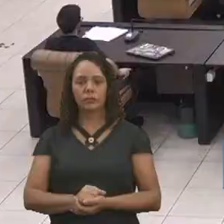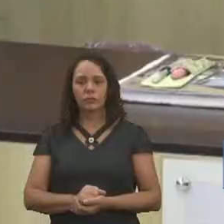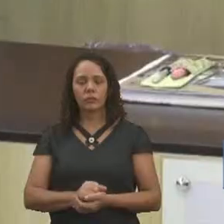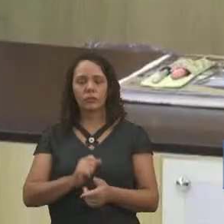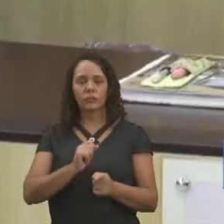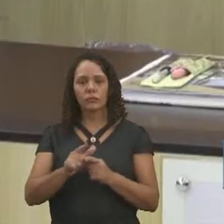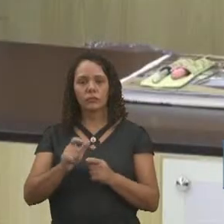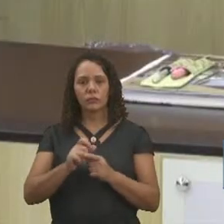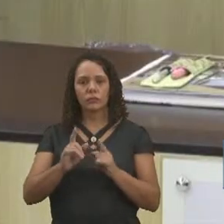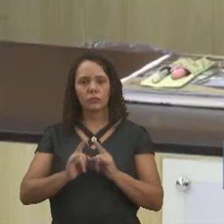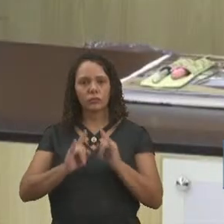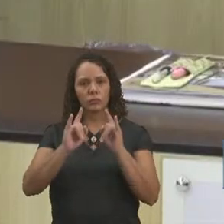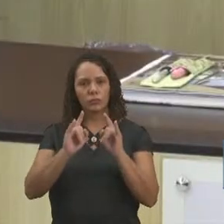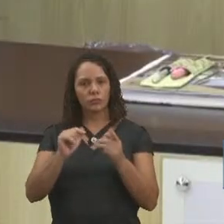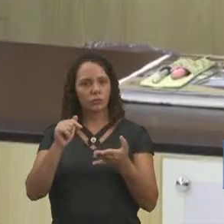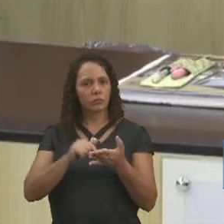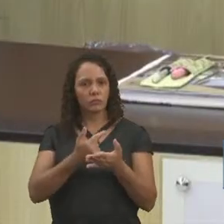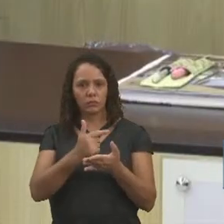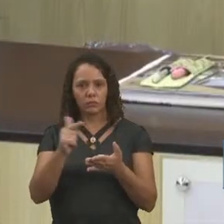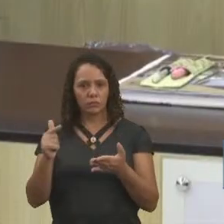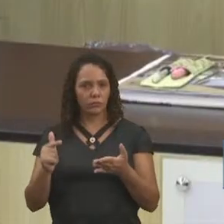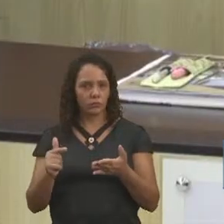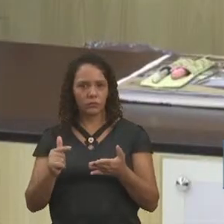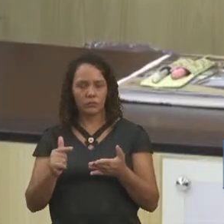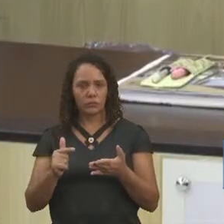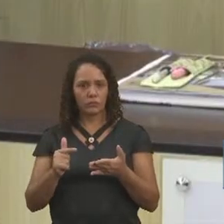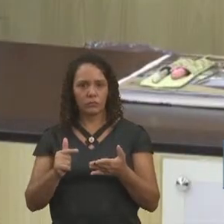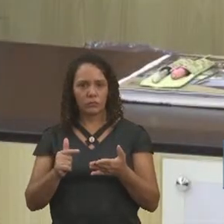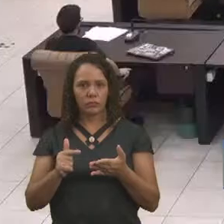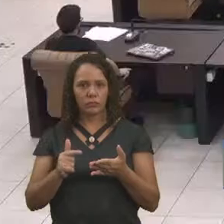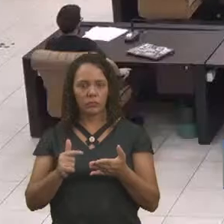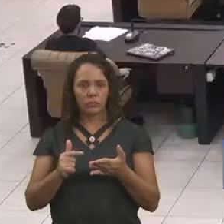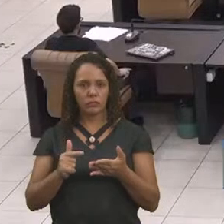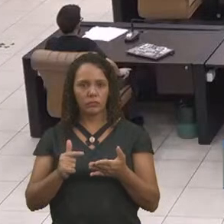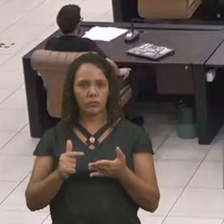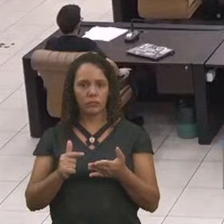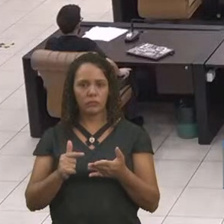locação de prédios, também não tem aqui, né? Prédios...